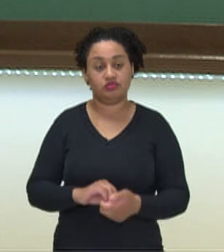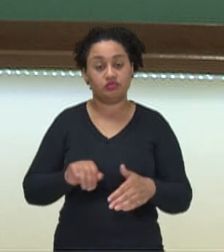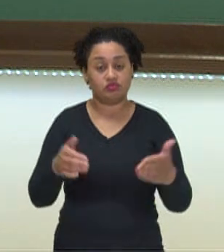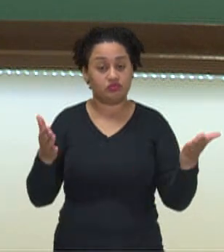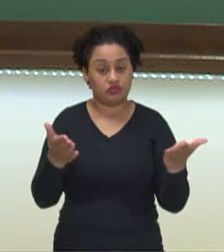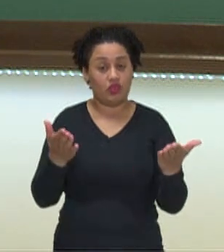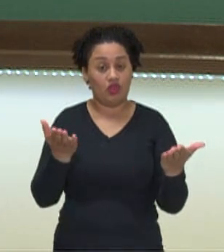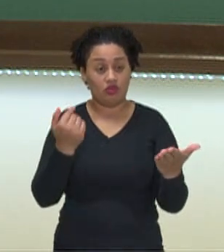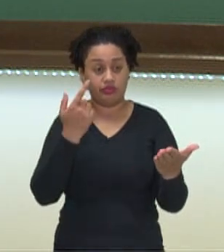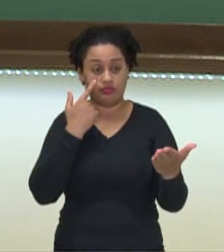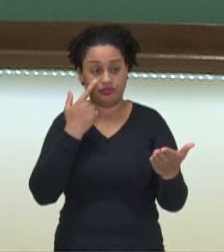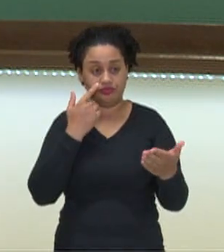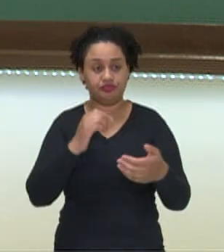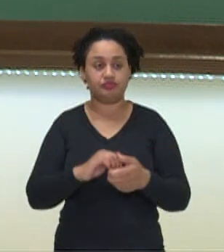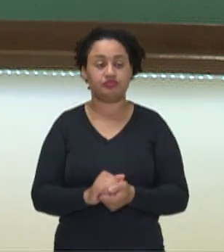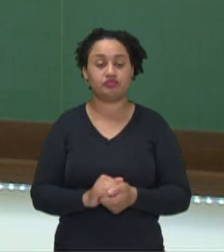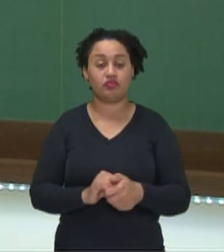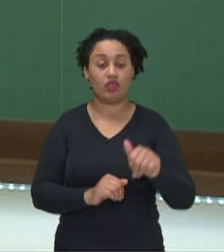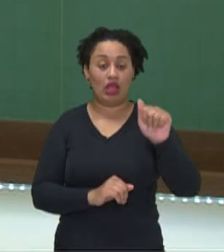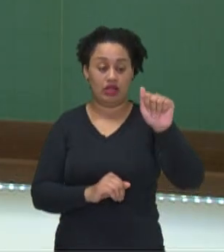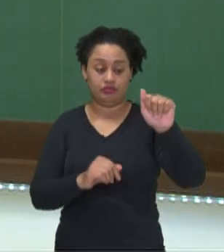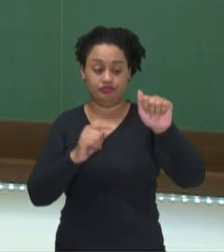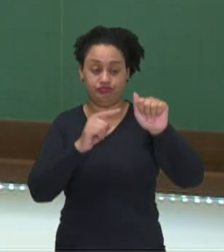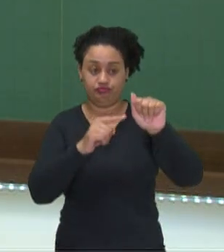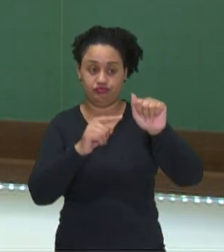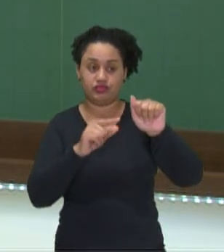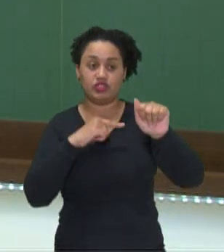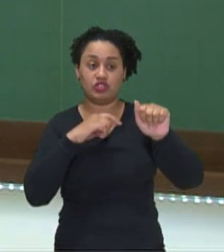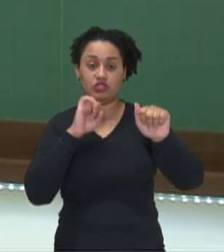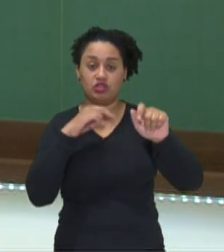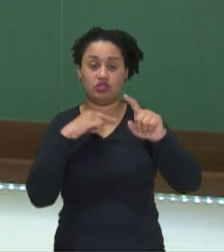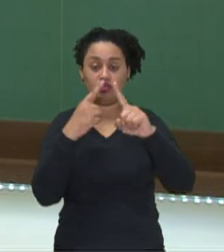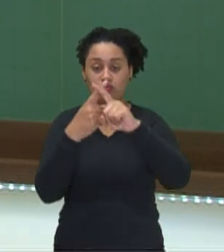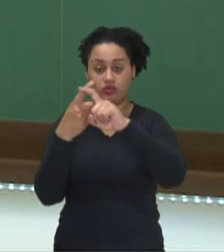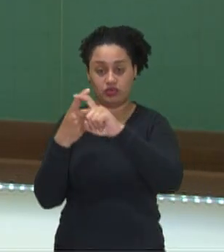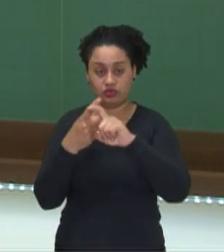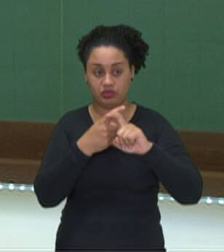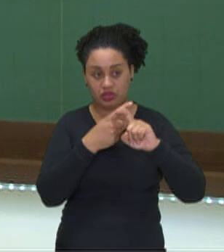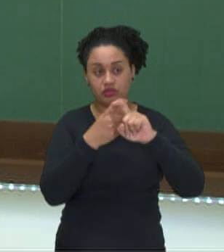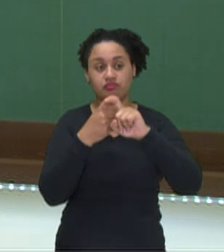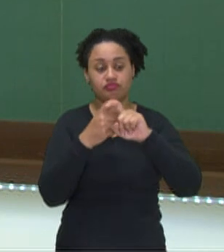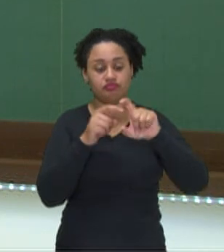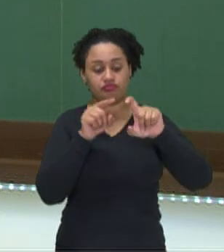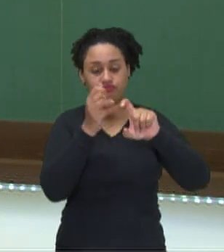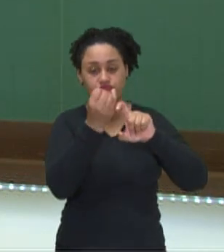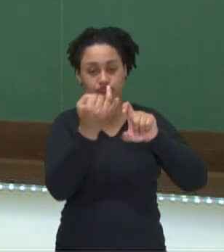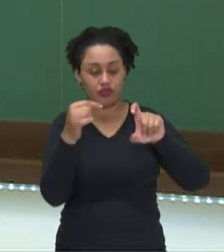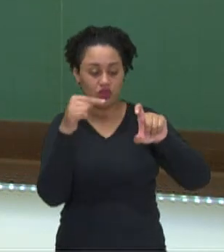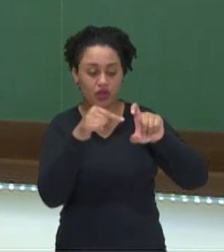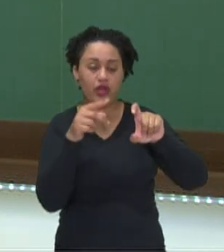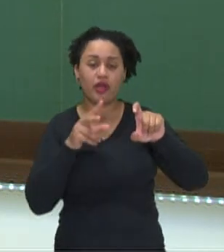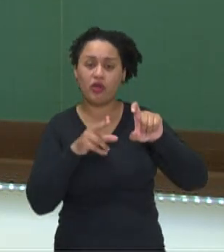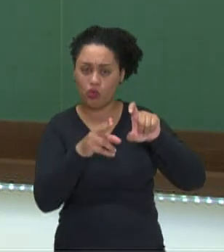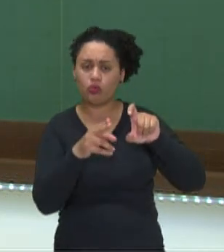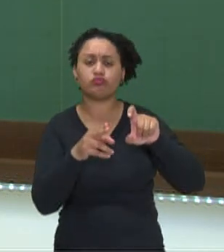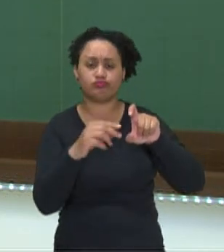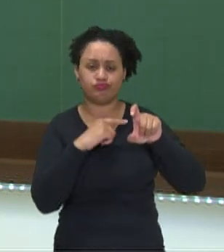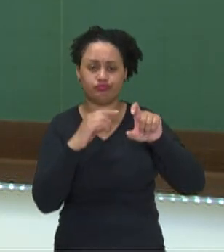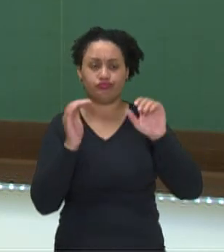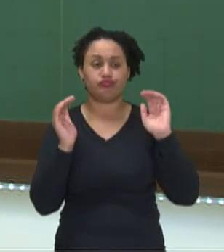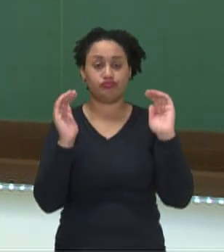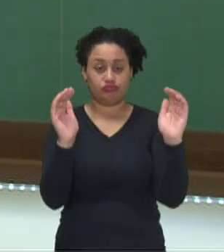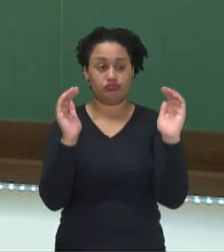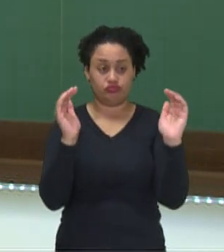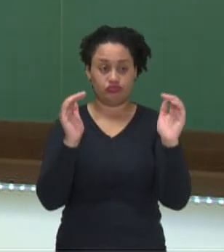Então vamos lá? Na letra A, nós temos só multiplicação de potências de mesma base dentro do